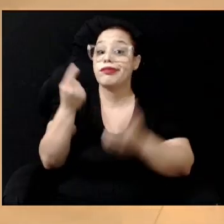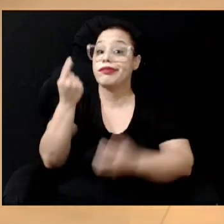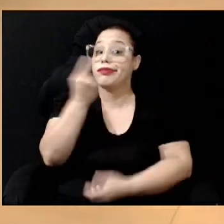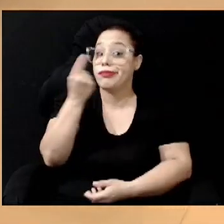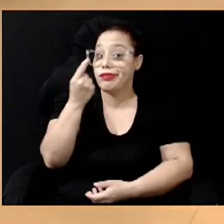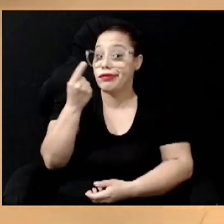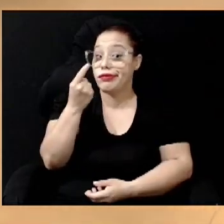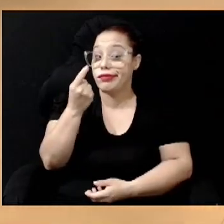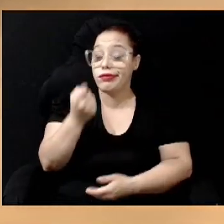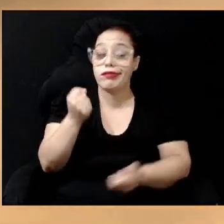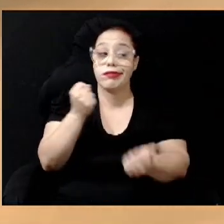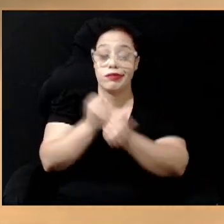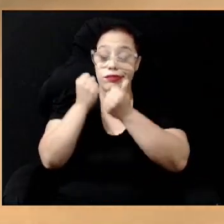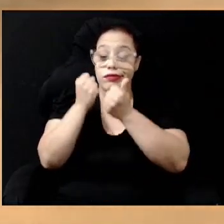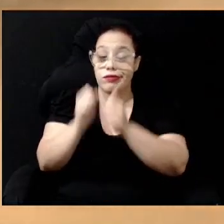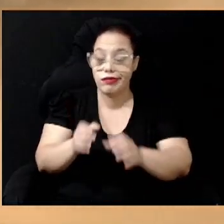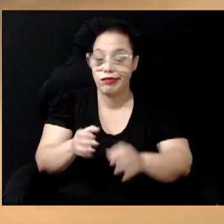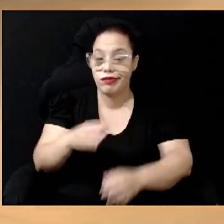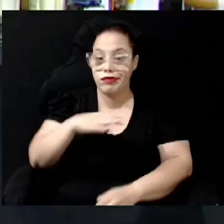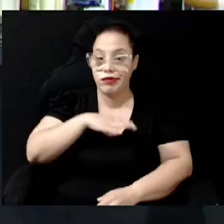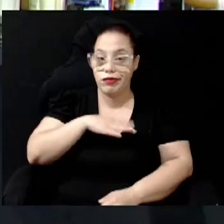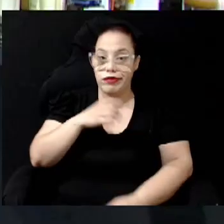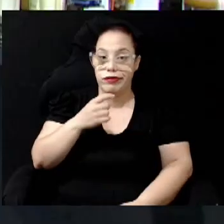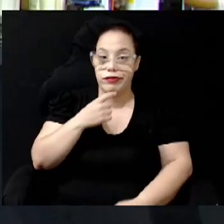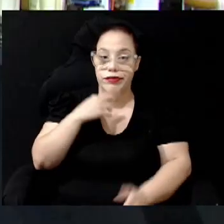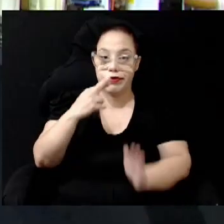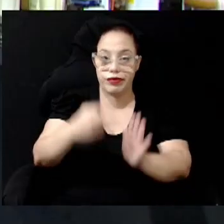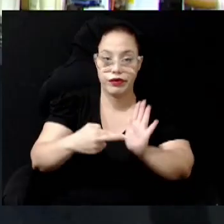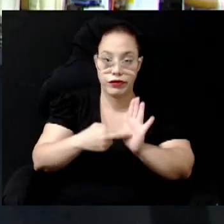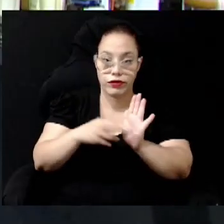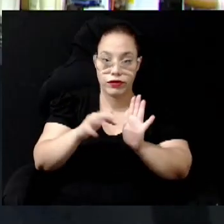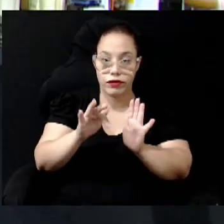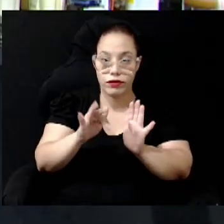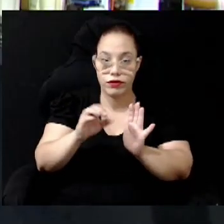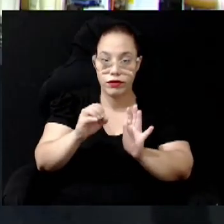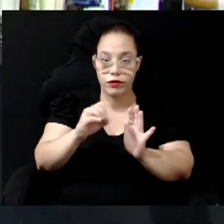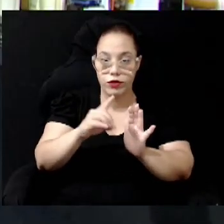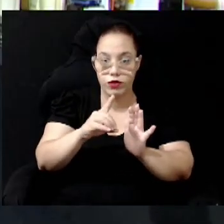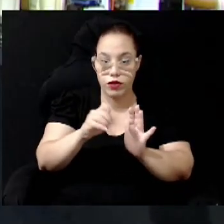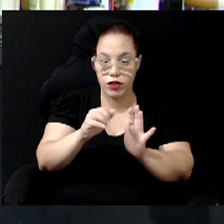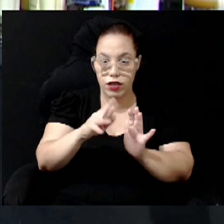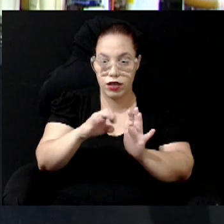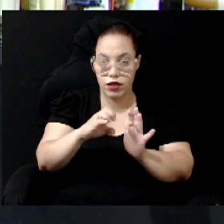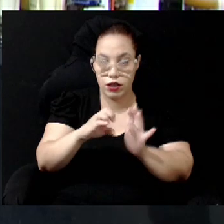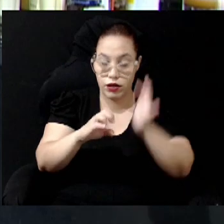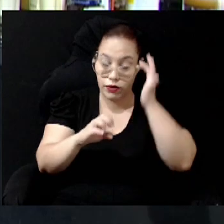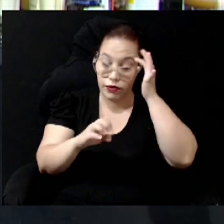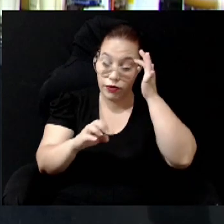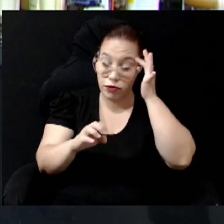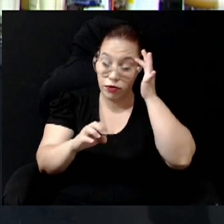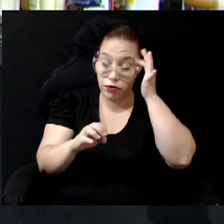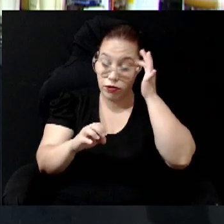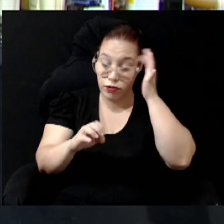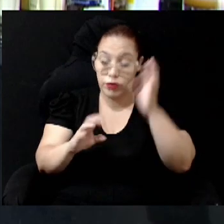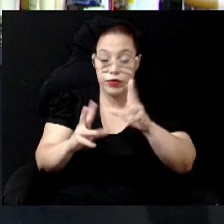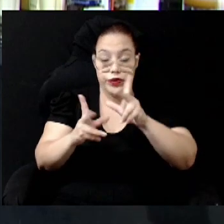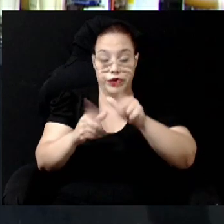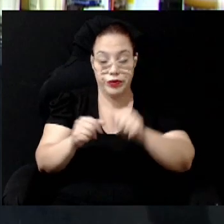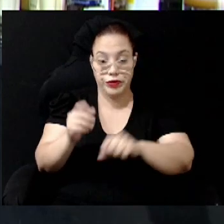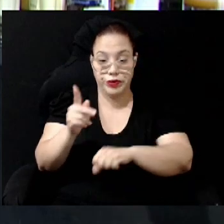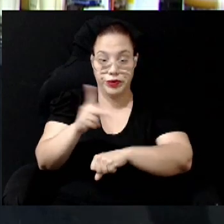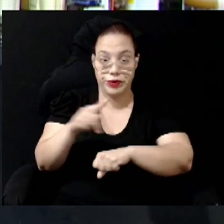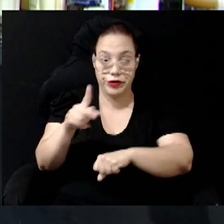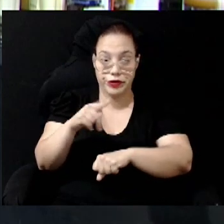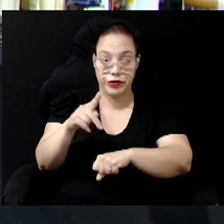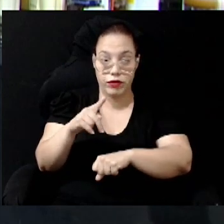consolida a cidade como referência no Food Tech. Campinas, por natureza, é a capital de alimentos no Brasil, pela universidade, pela Embrapa,